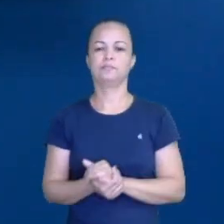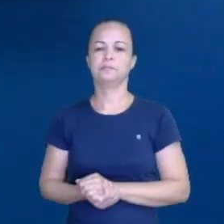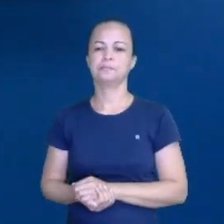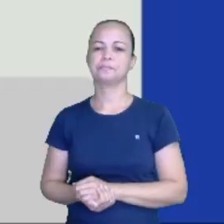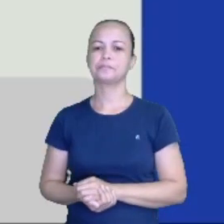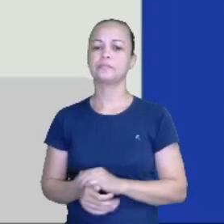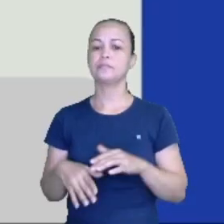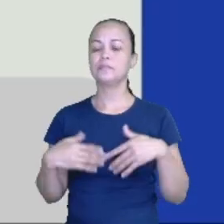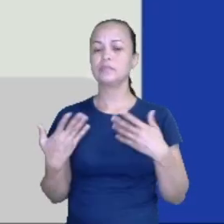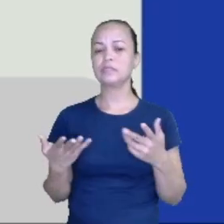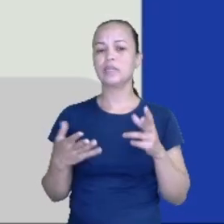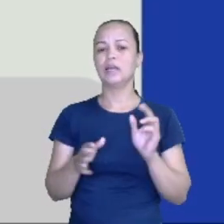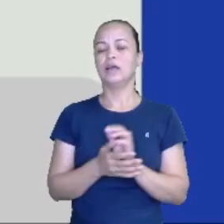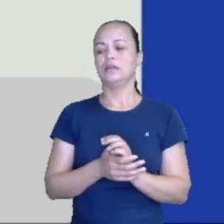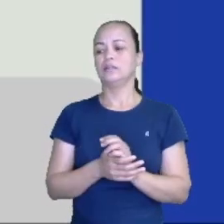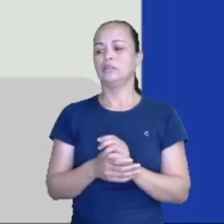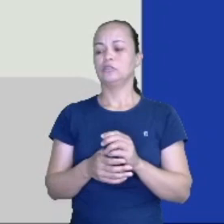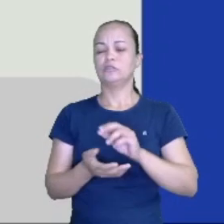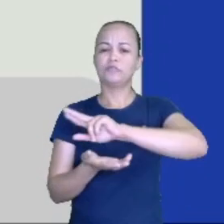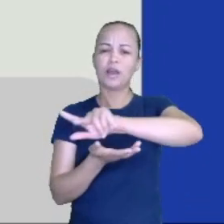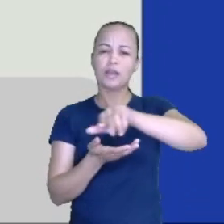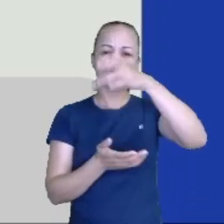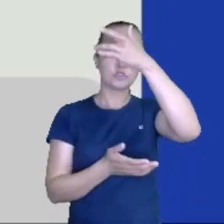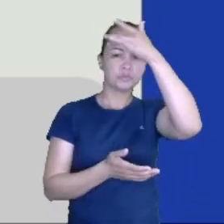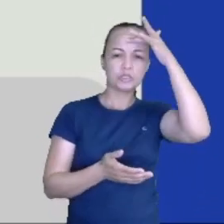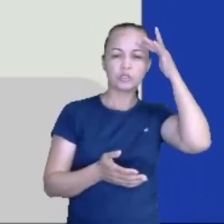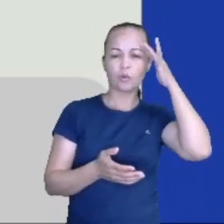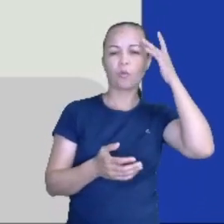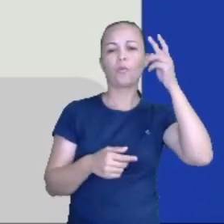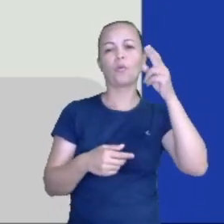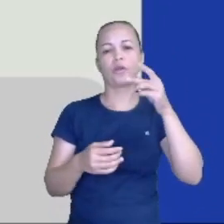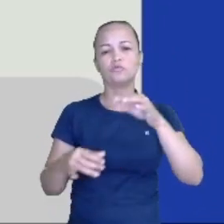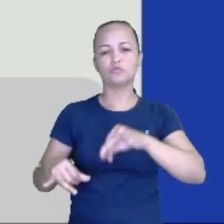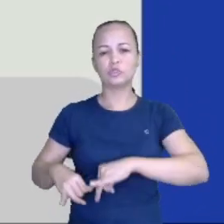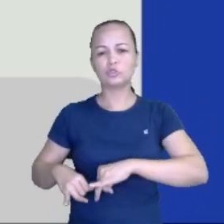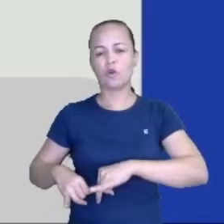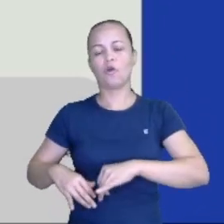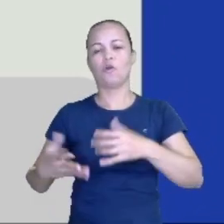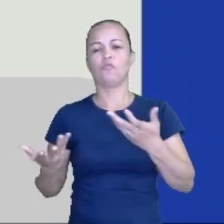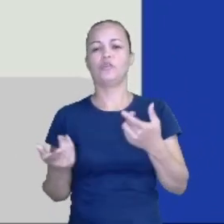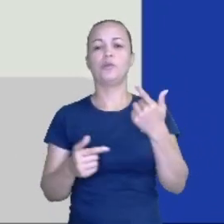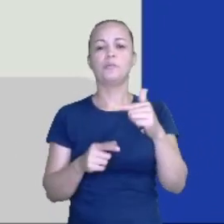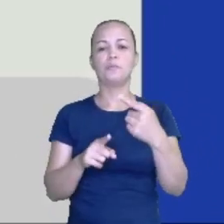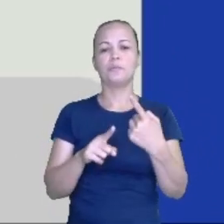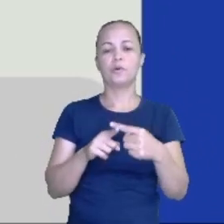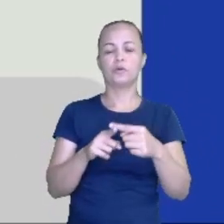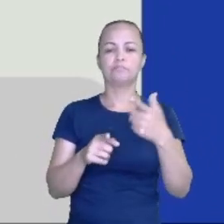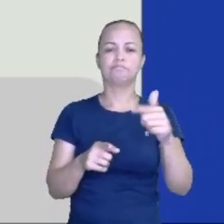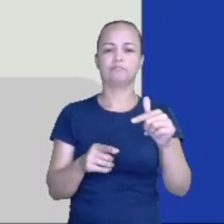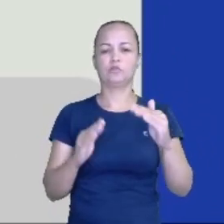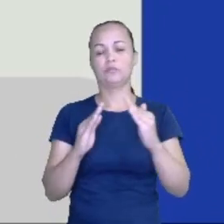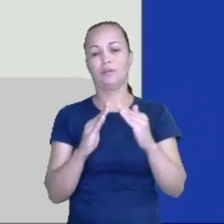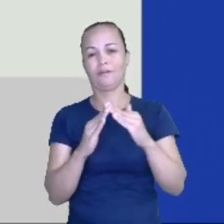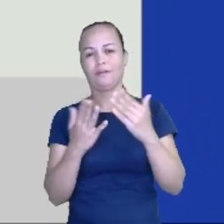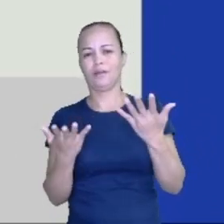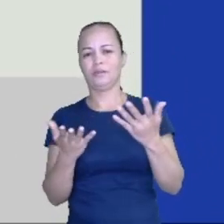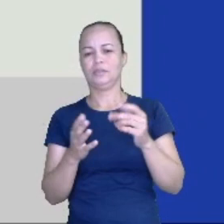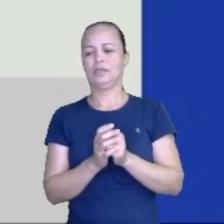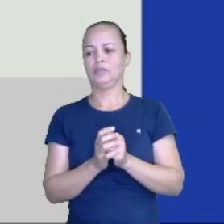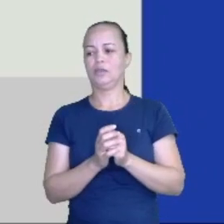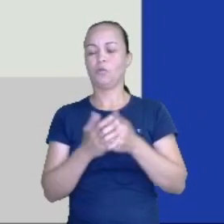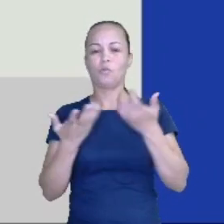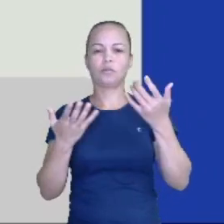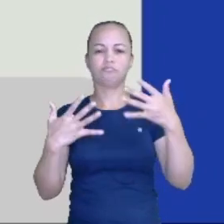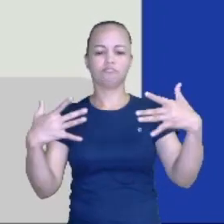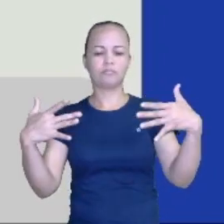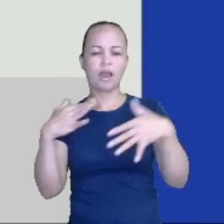moradia causa na vida das pessoas, de muitas pessoas. O crescimento desordenado das grandes cidades. Quando as cidades